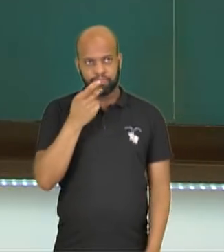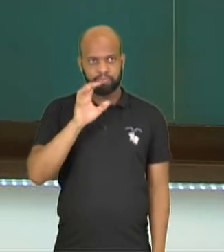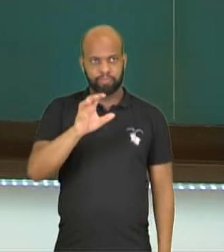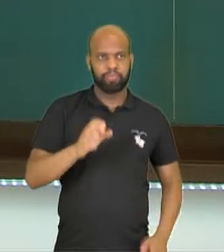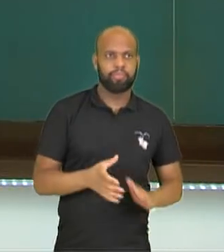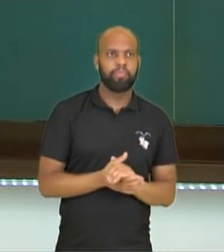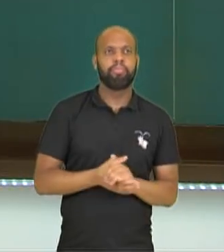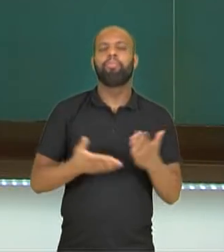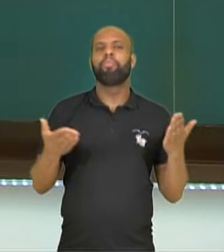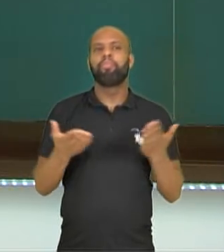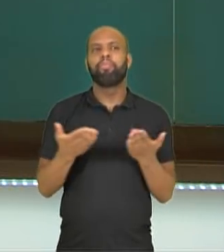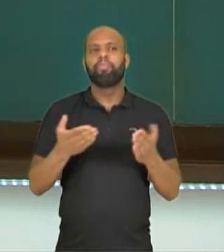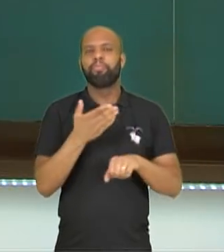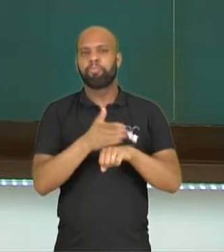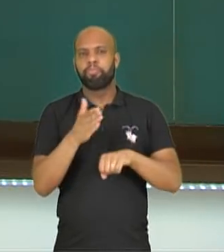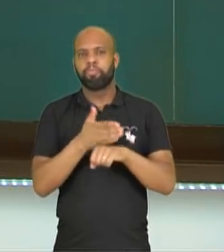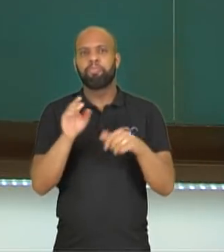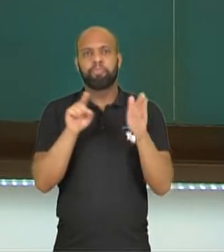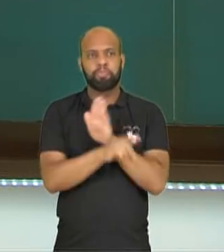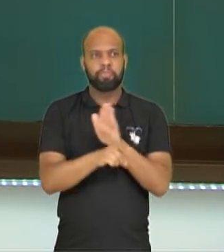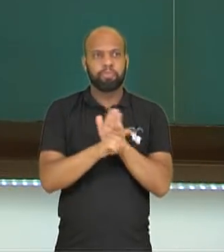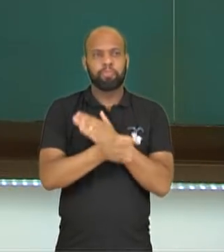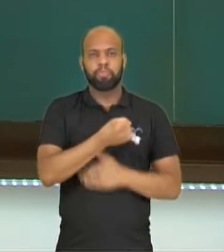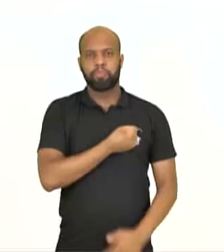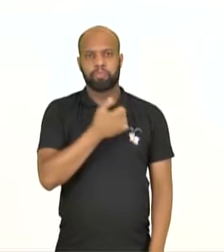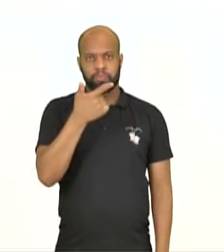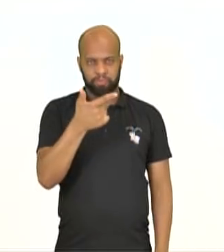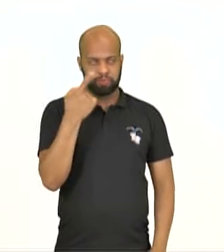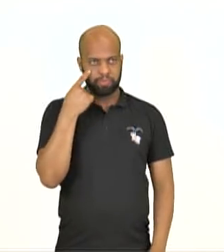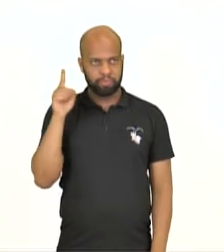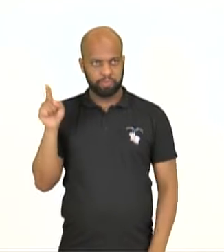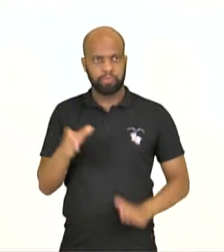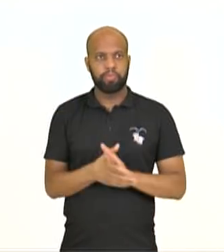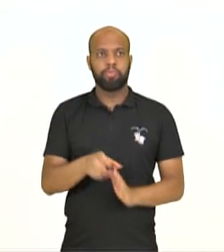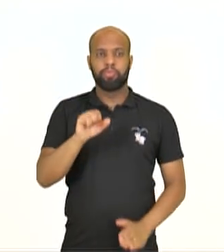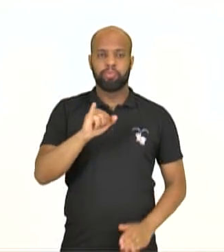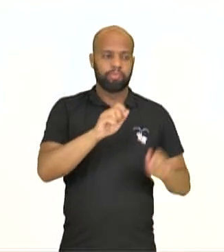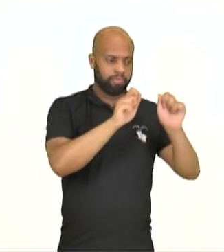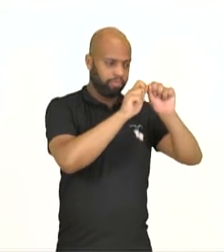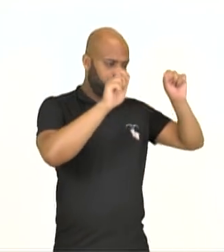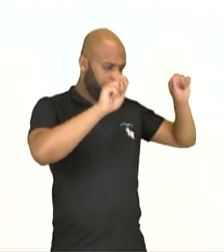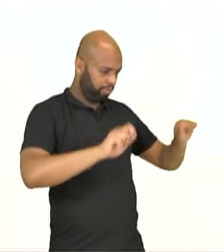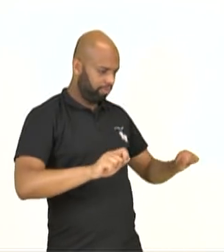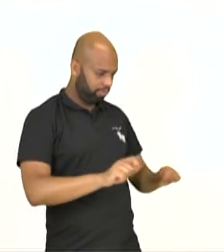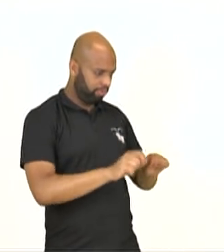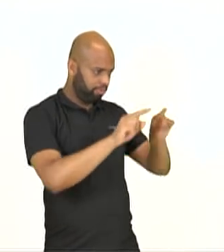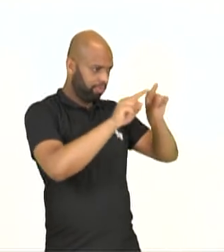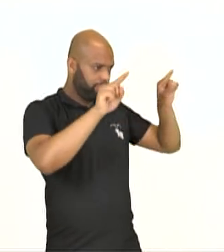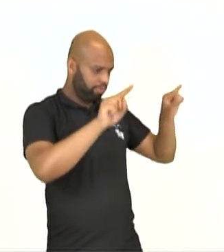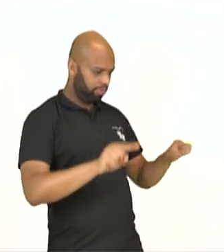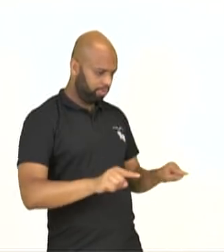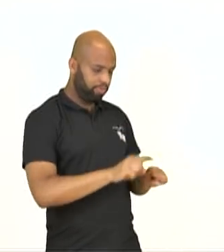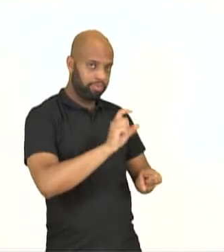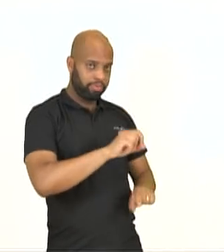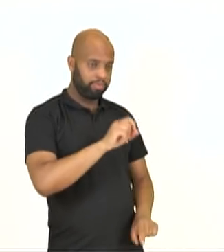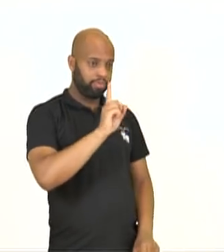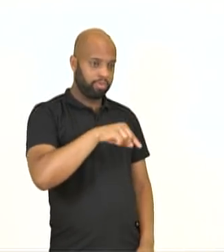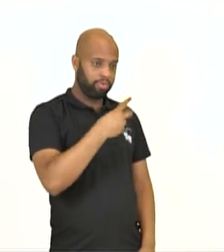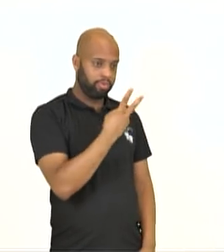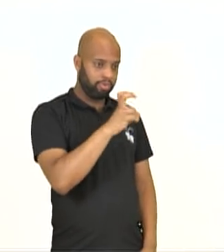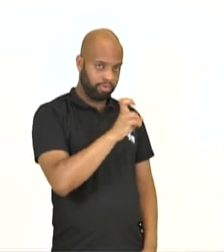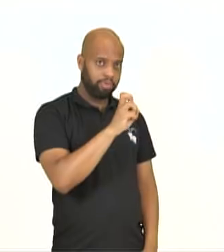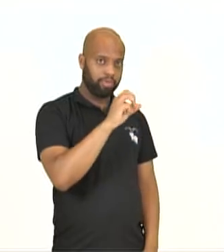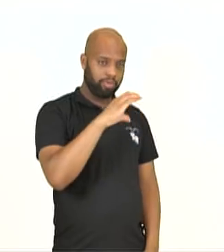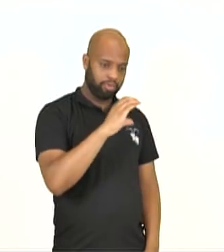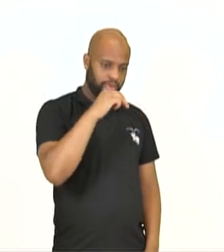afirmar, ok? Vamos ver um segundo exemplo para ver se também dá certo. Se a área de um quadrado equivale a 25 centímetros quadrados, então